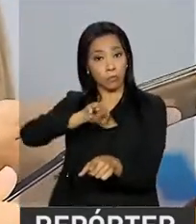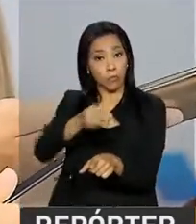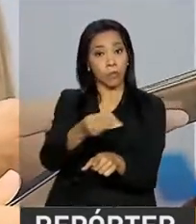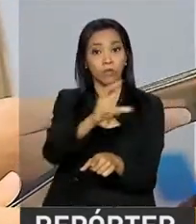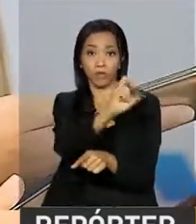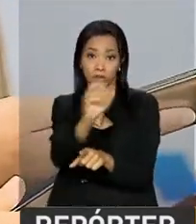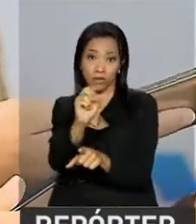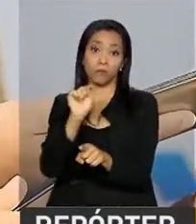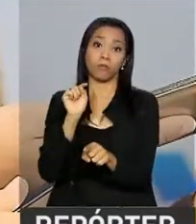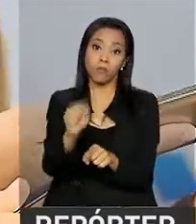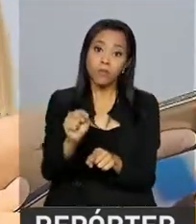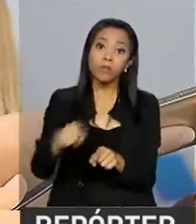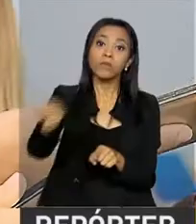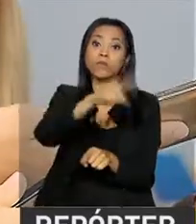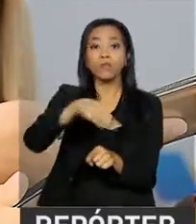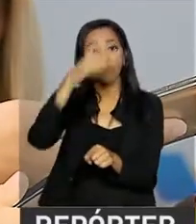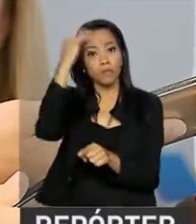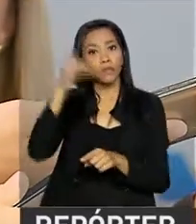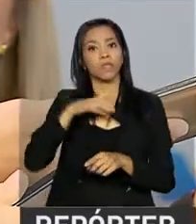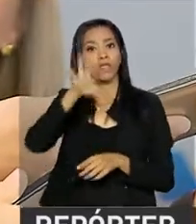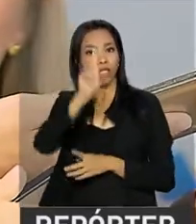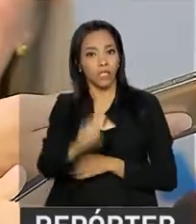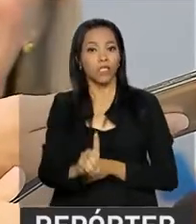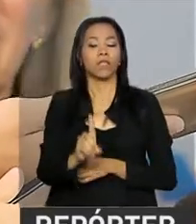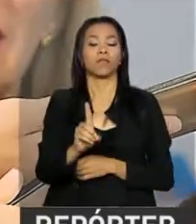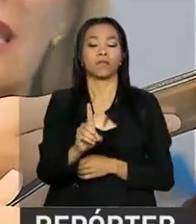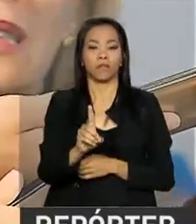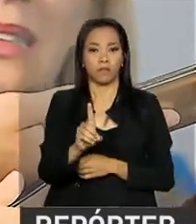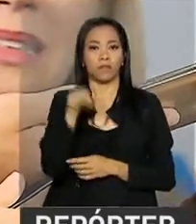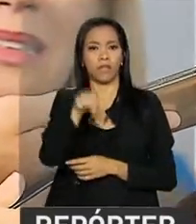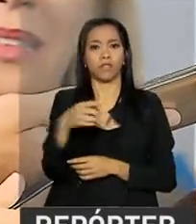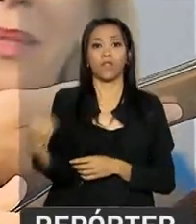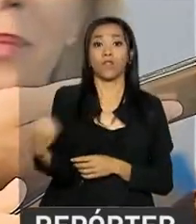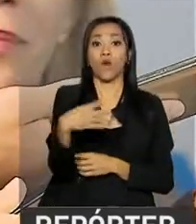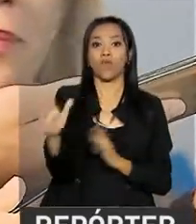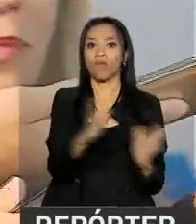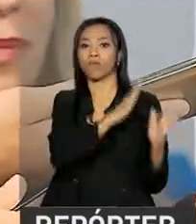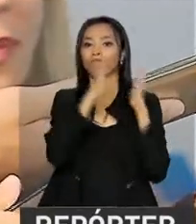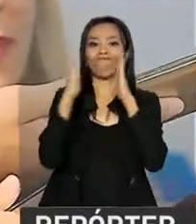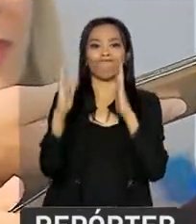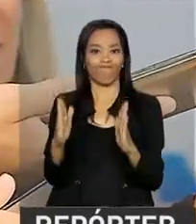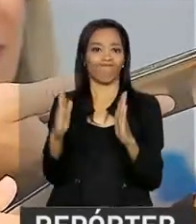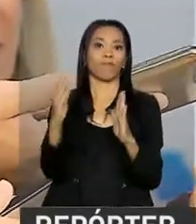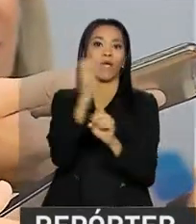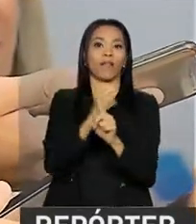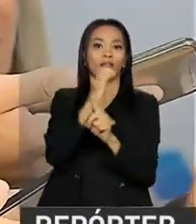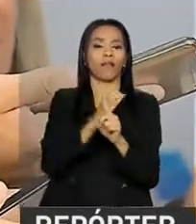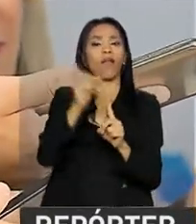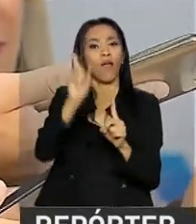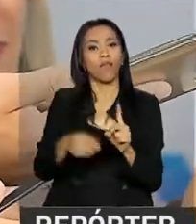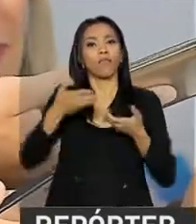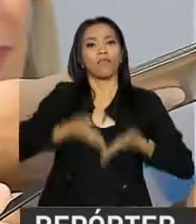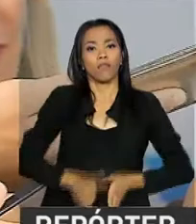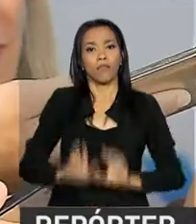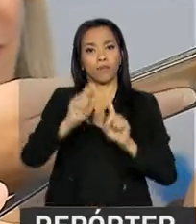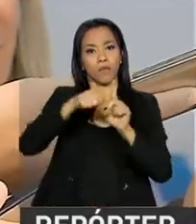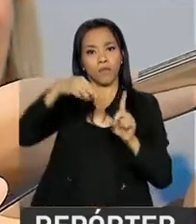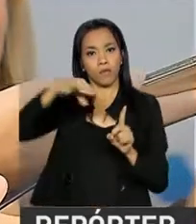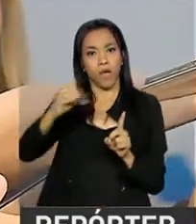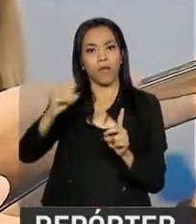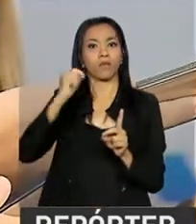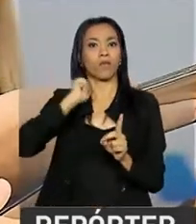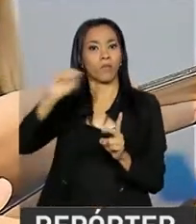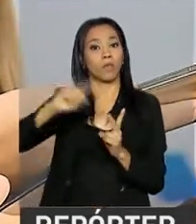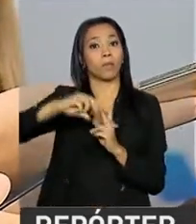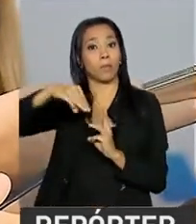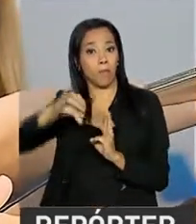que têm direito agora nesta nessa nova fase do calendário são os nascidos em março abril